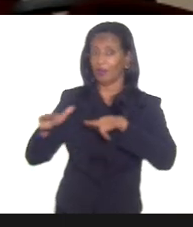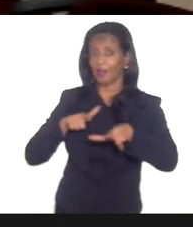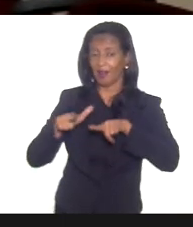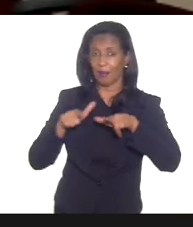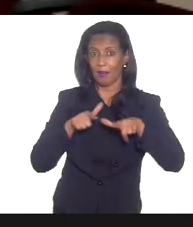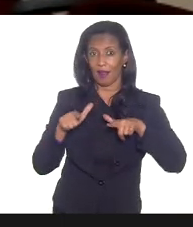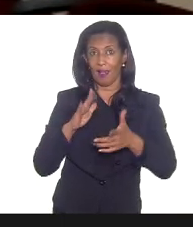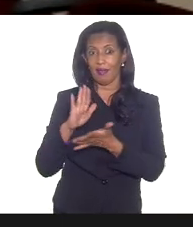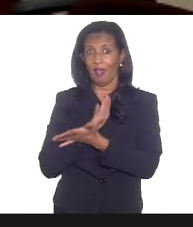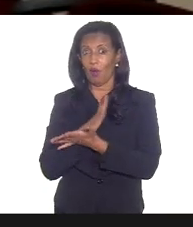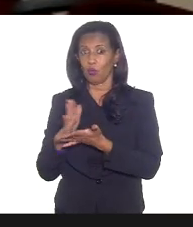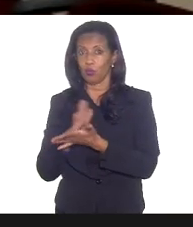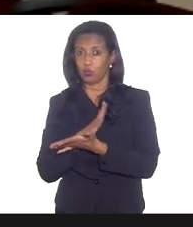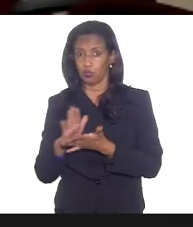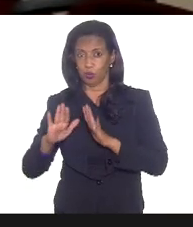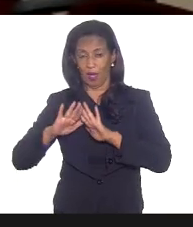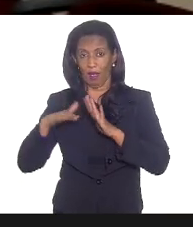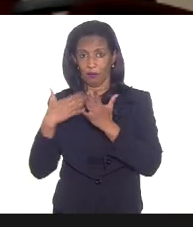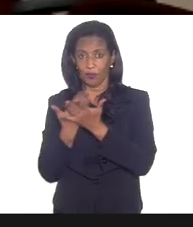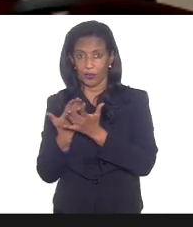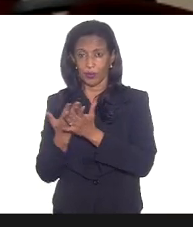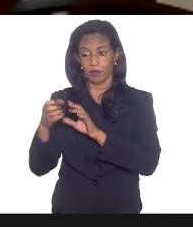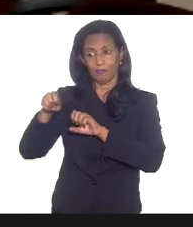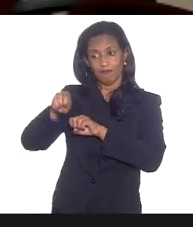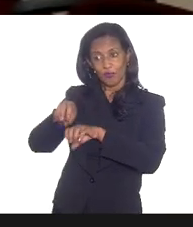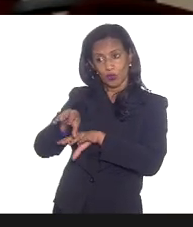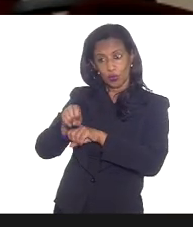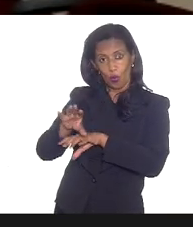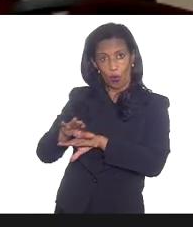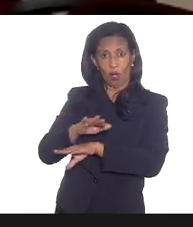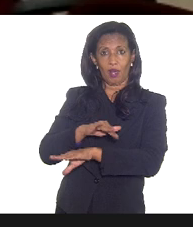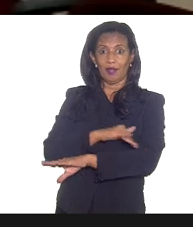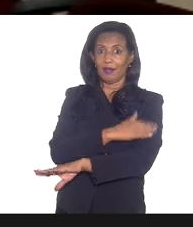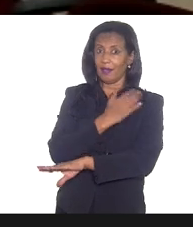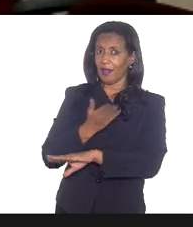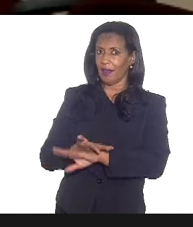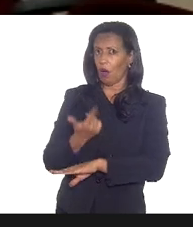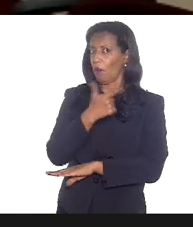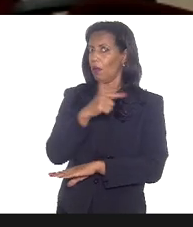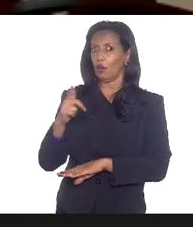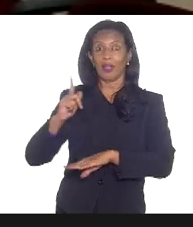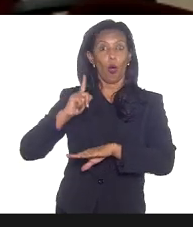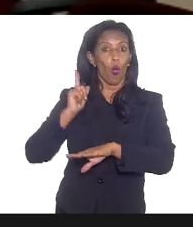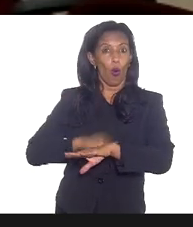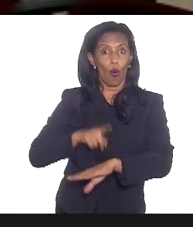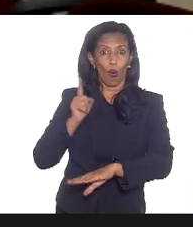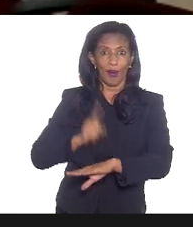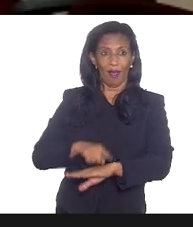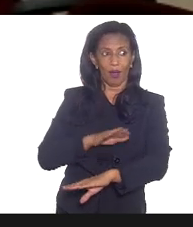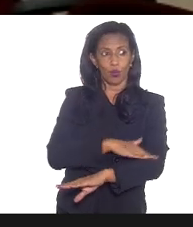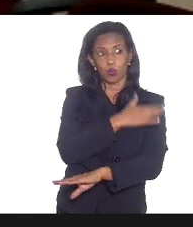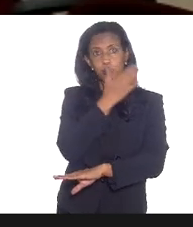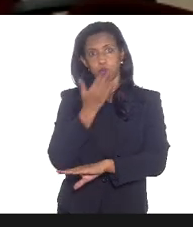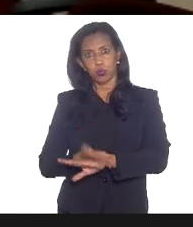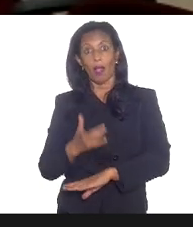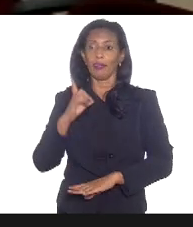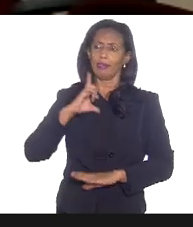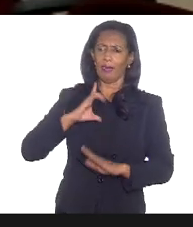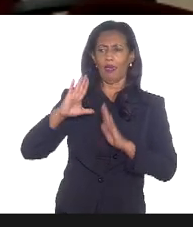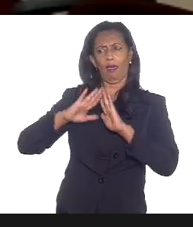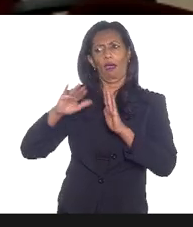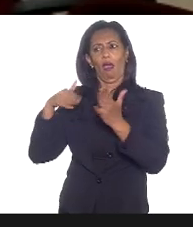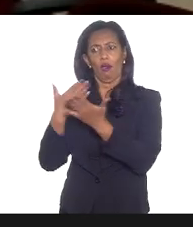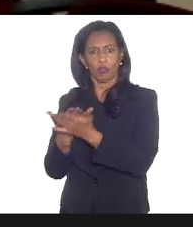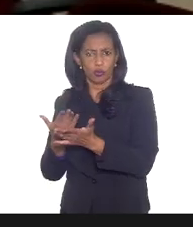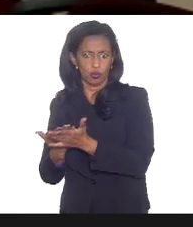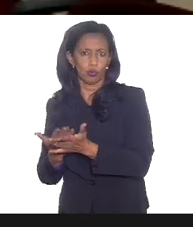as unidades a educação integral, mas não em horário integral. Teremos unidades e turmas,